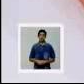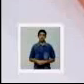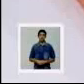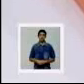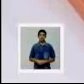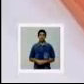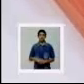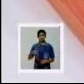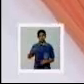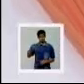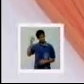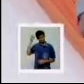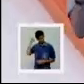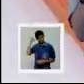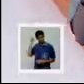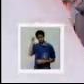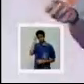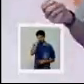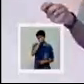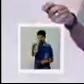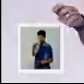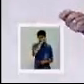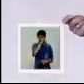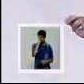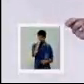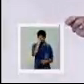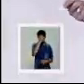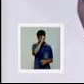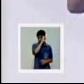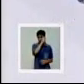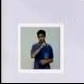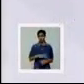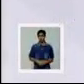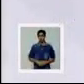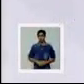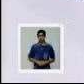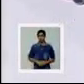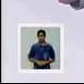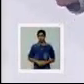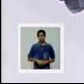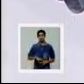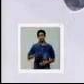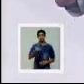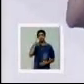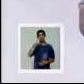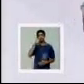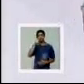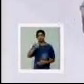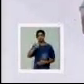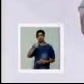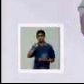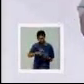Então cuidava, a mulher. Mas, gente, enquanto ela está lavando aquela roupa, o inconsciente dela está dizendo: eu amo meu